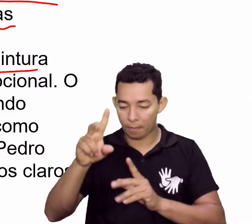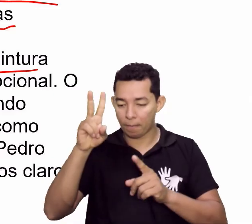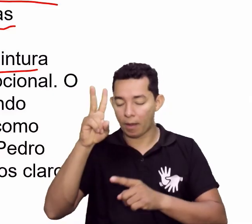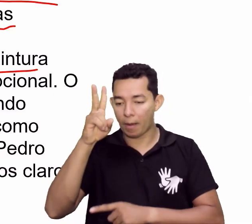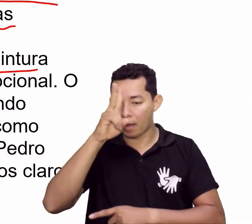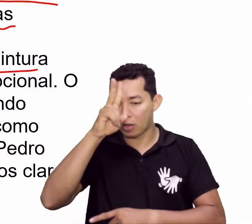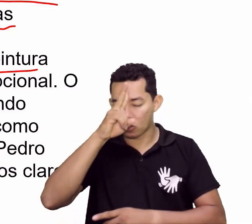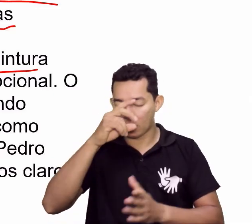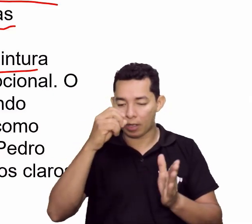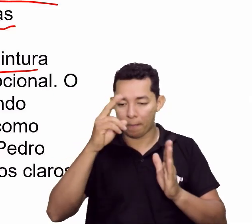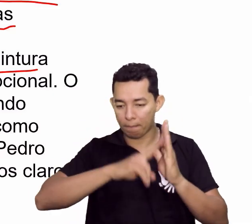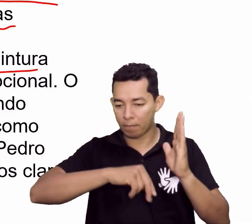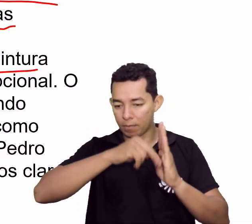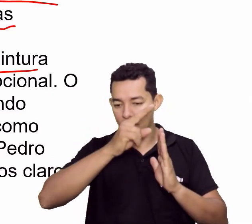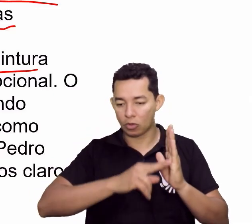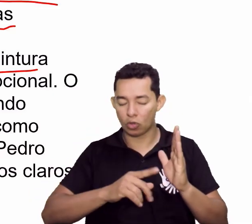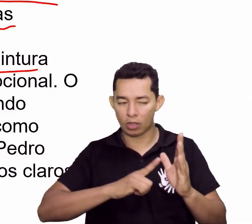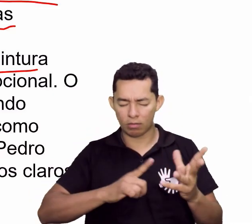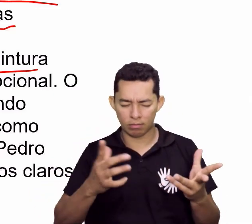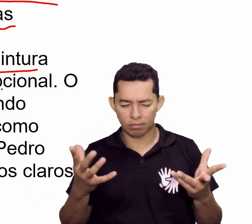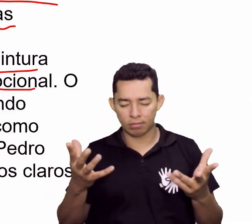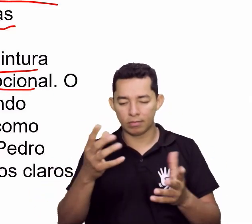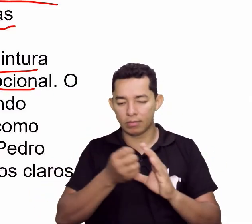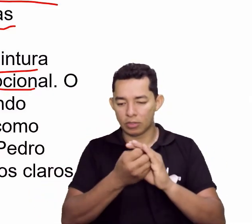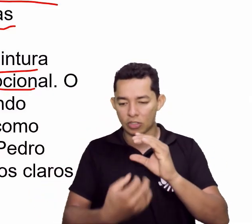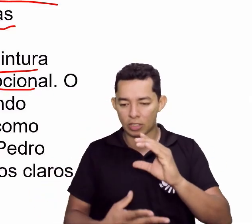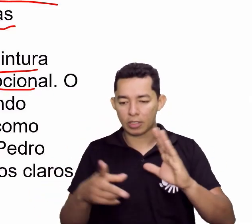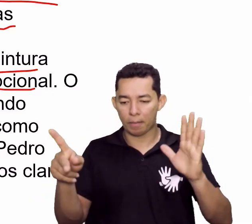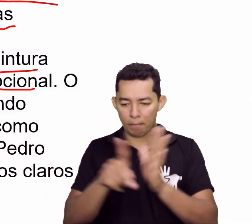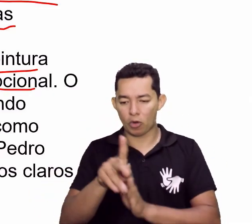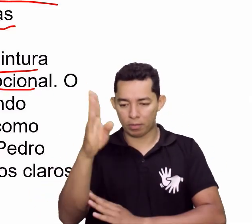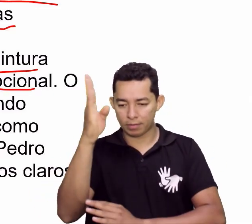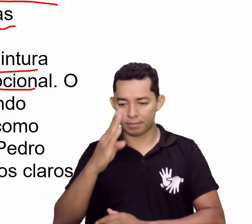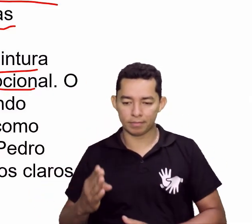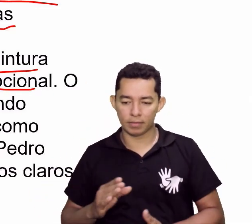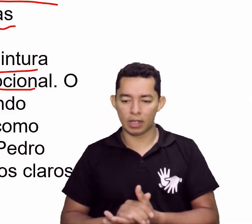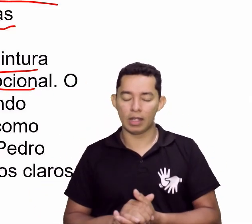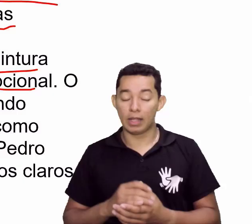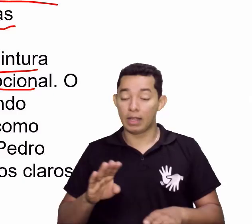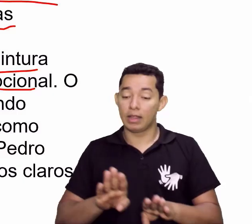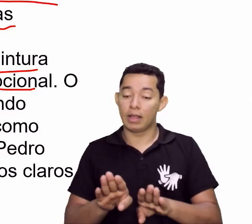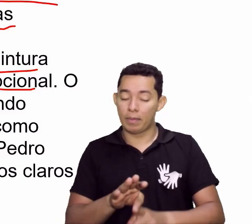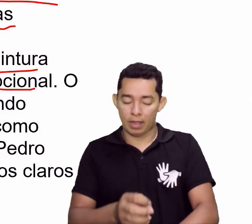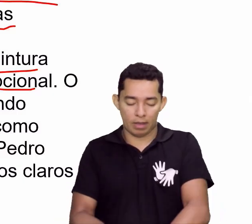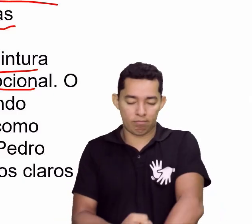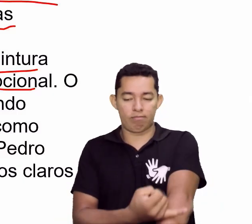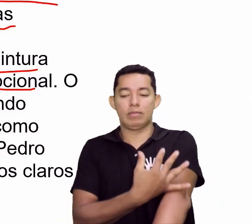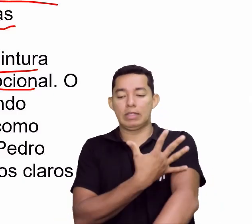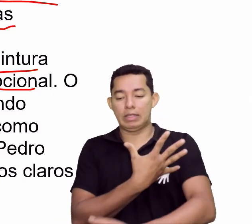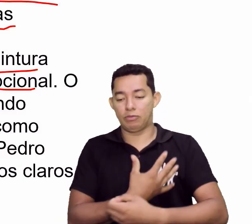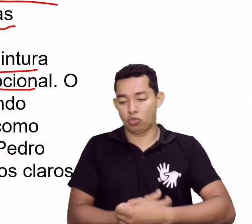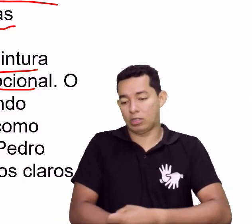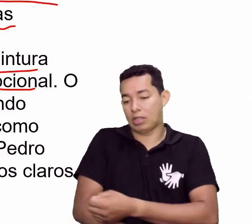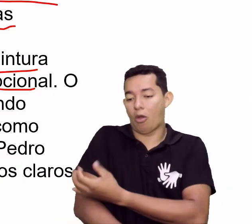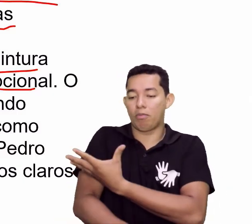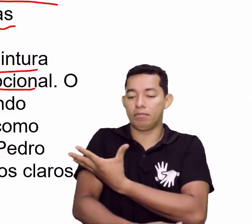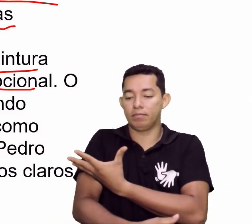adquiriu um caráter mais nacionalista e emocional. O foco se deslocou para